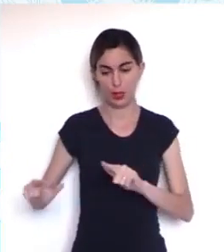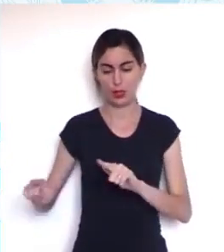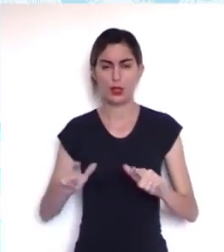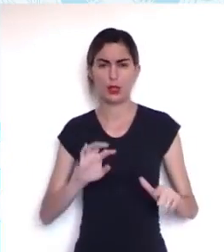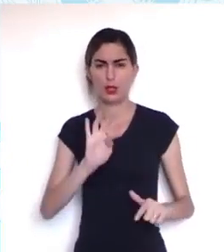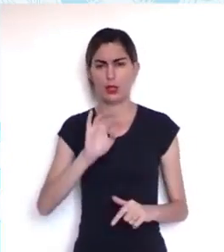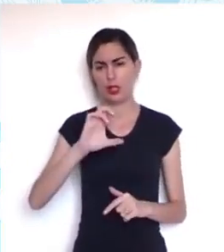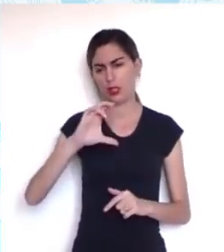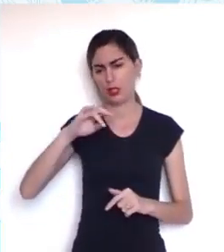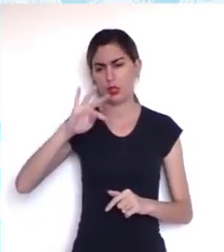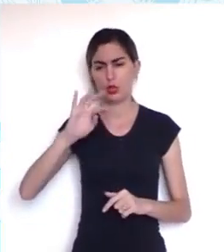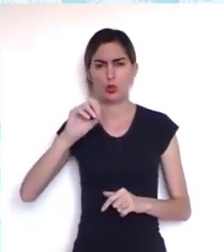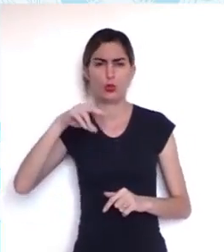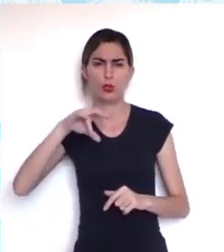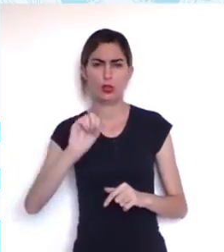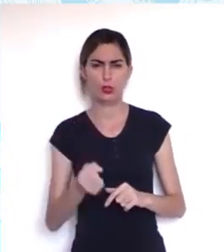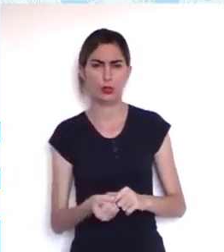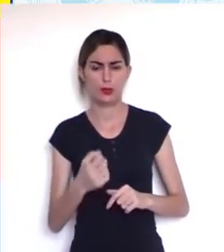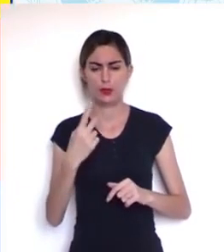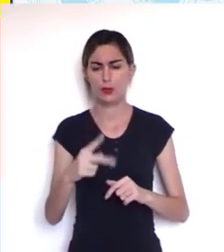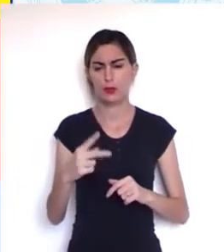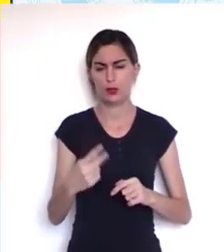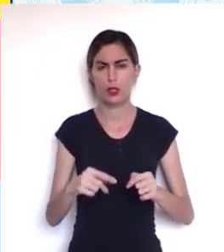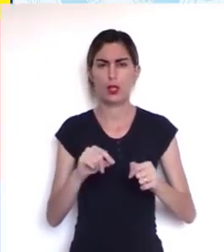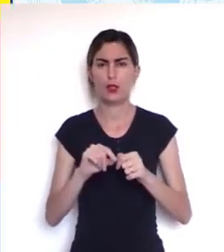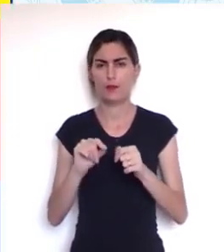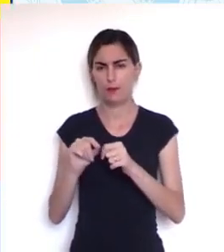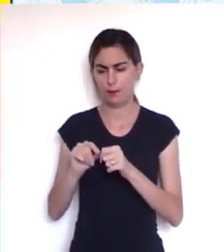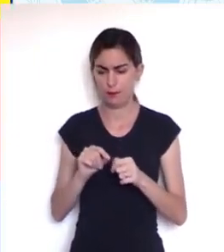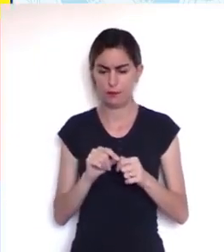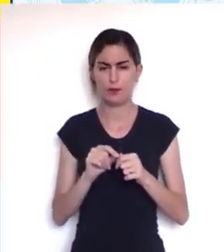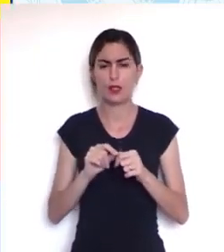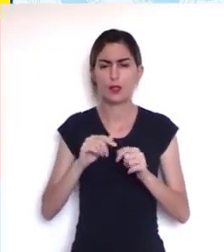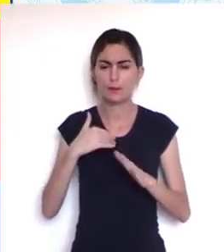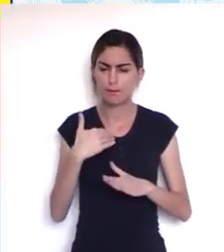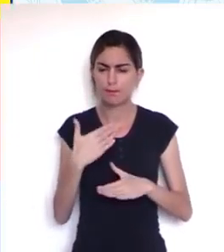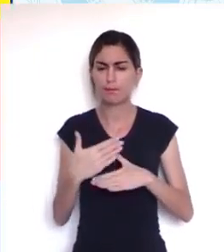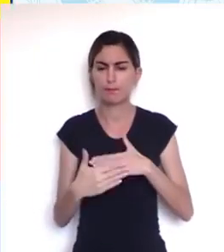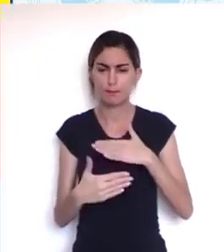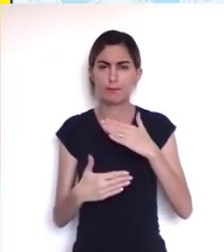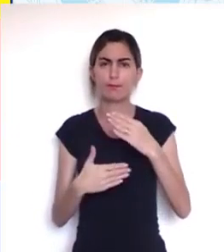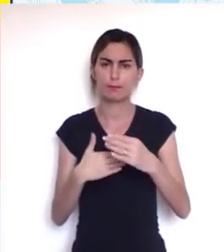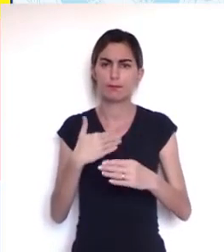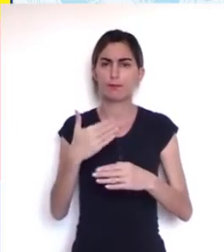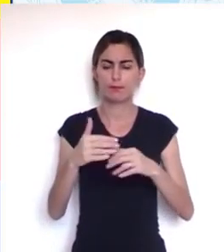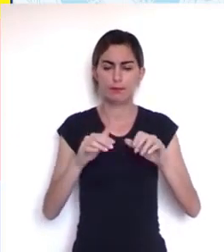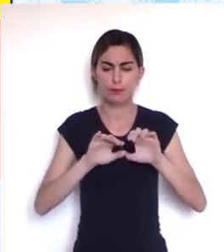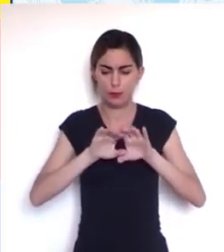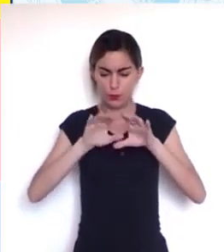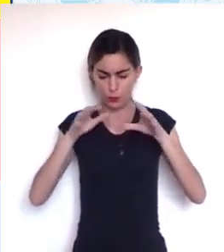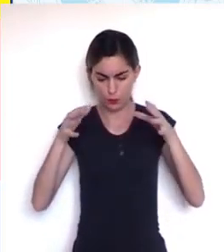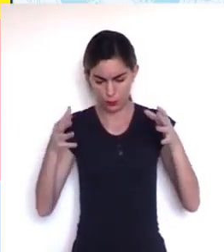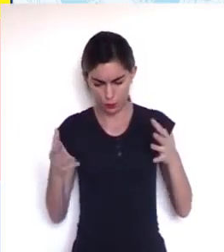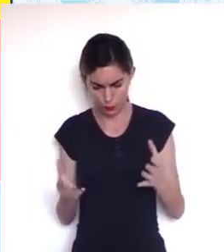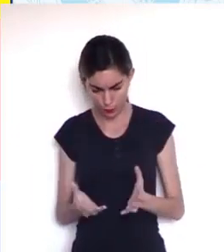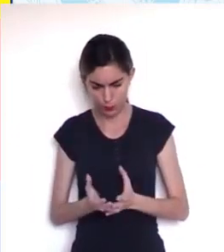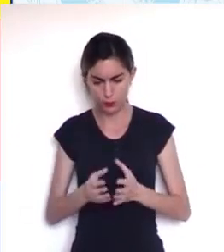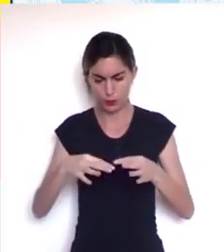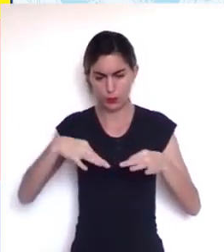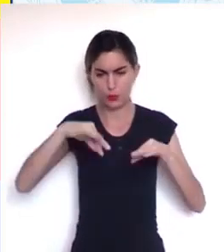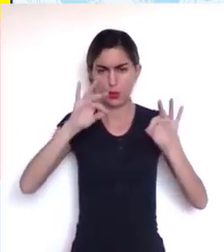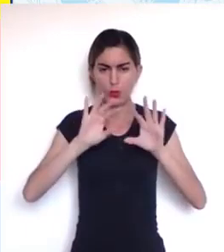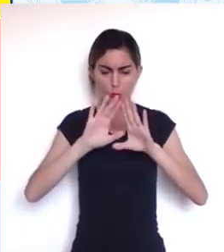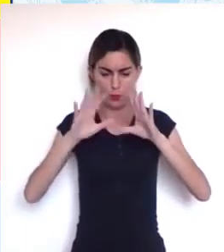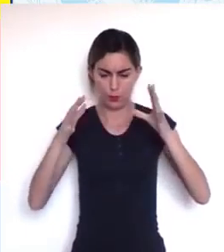placas tectônicas. Essas placas tectônicas, elas vão mover lentamente sobre o manto terrestre.